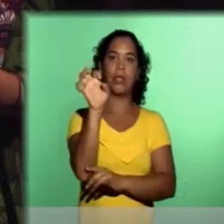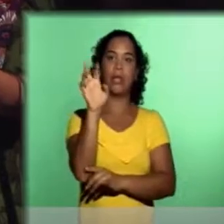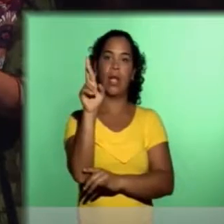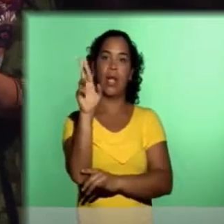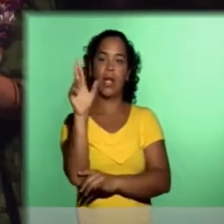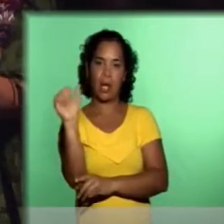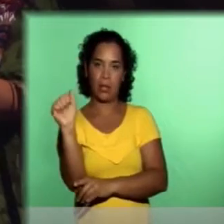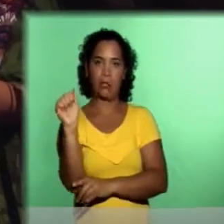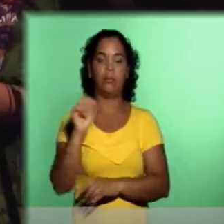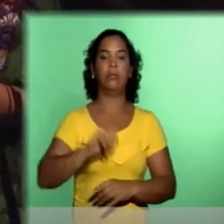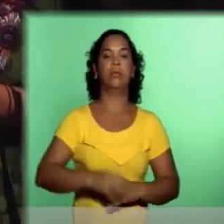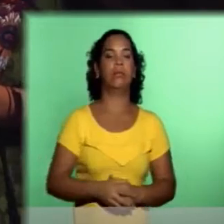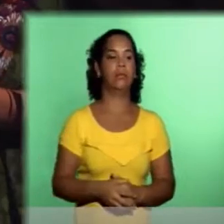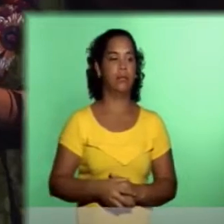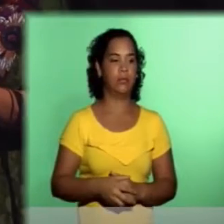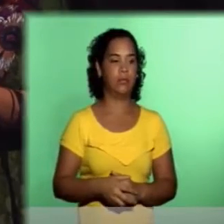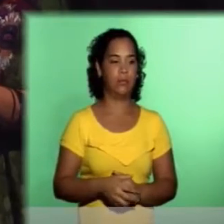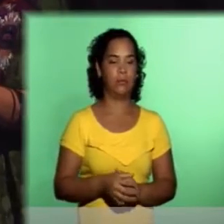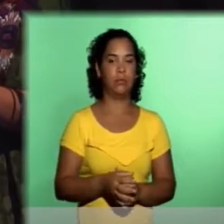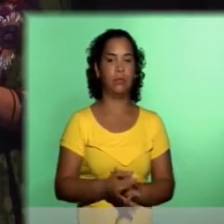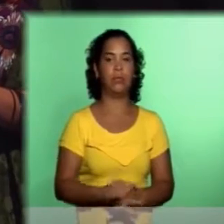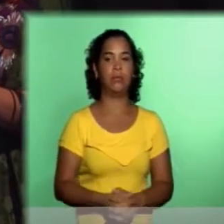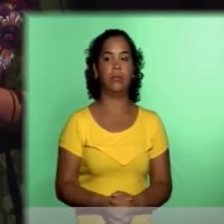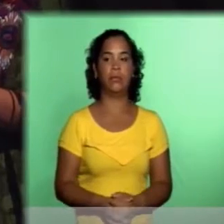Paraíba. Vamos lá.